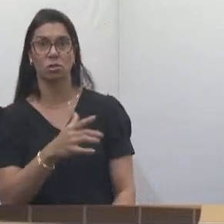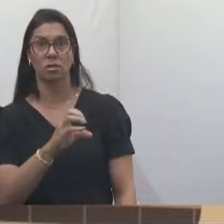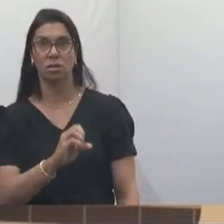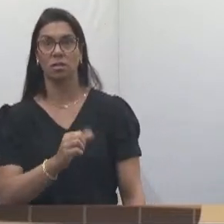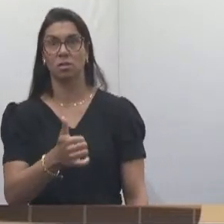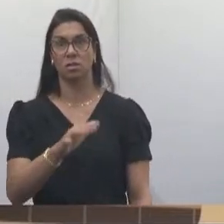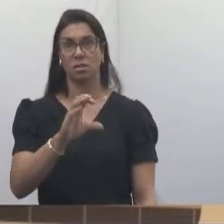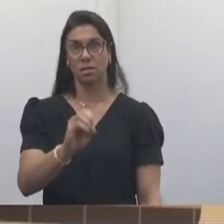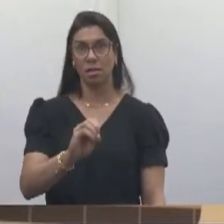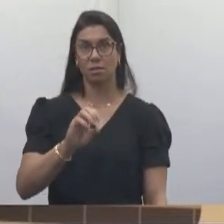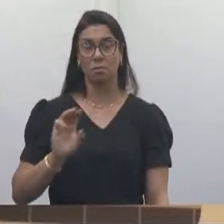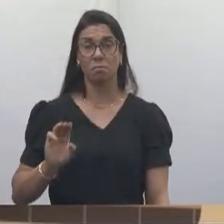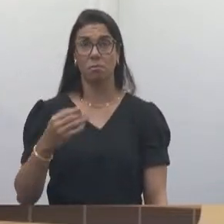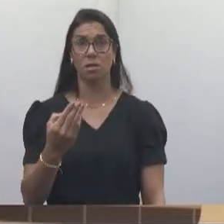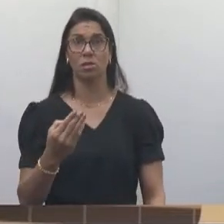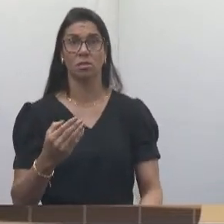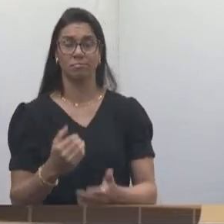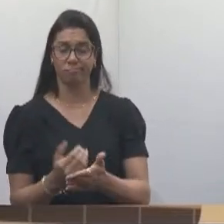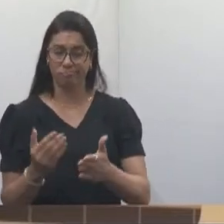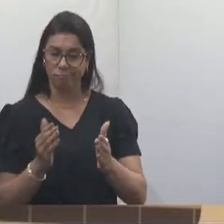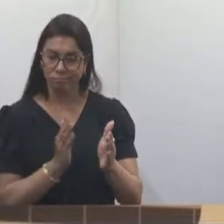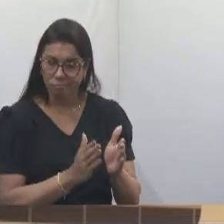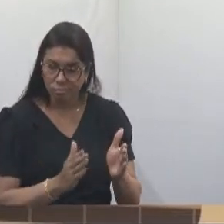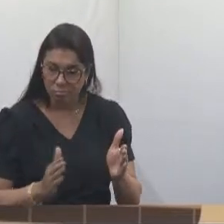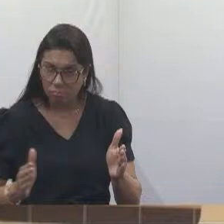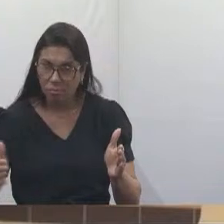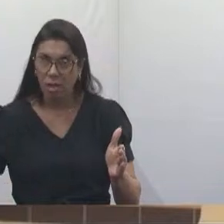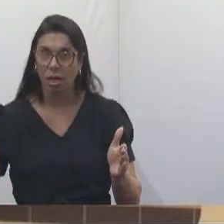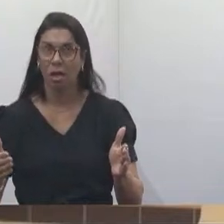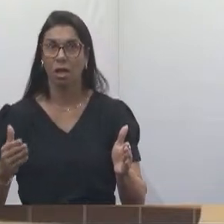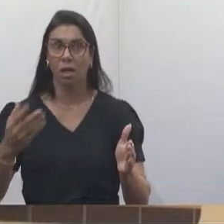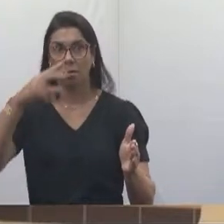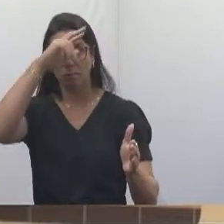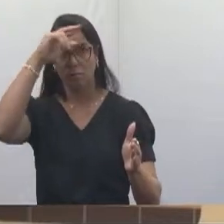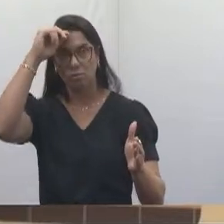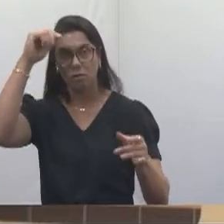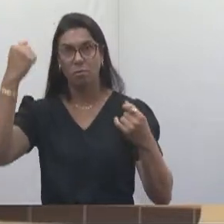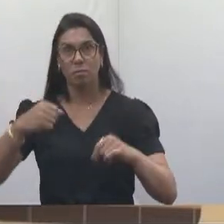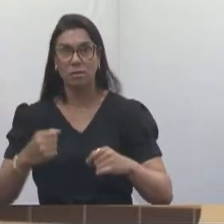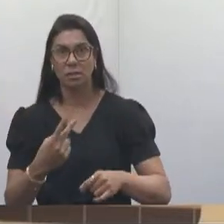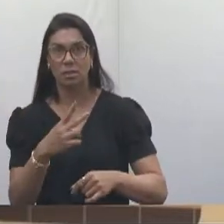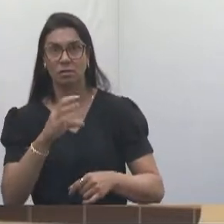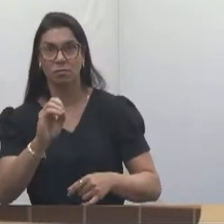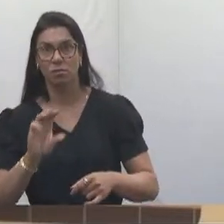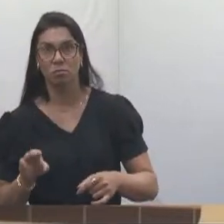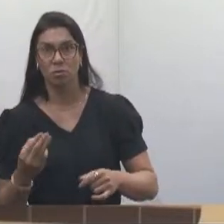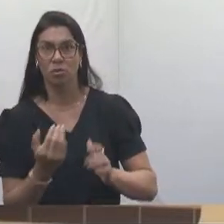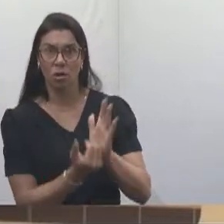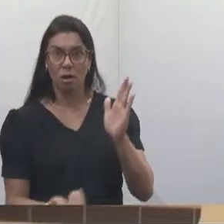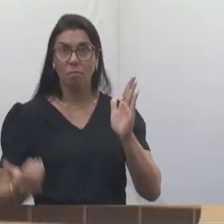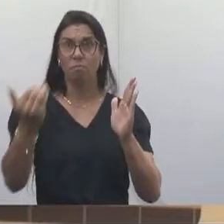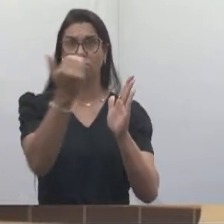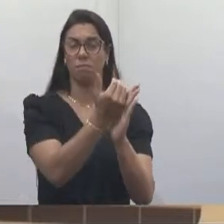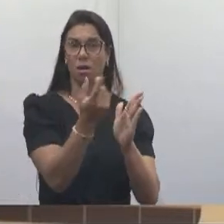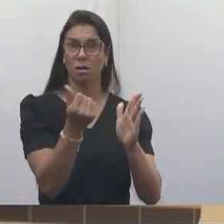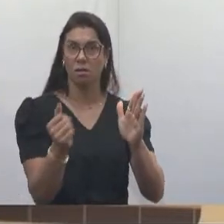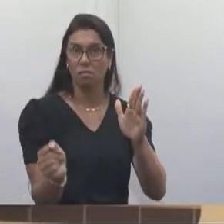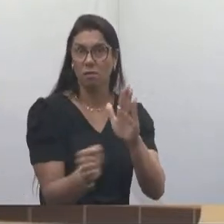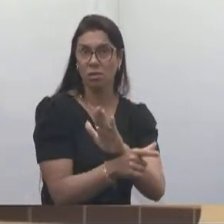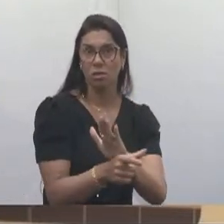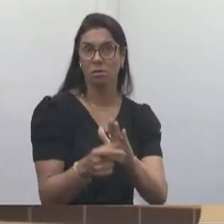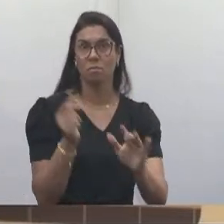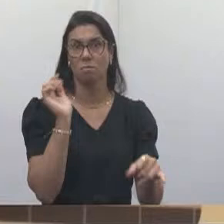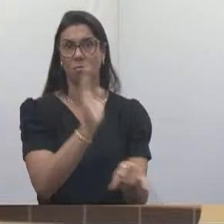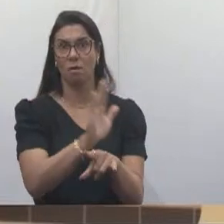a cada ano, o município tem que investir 20 milhões a mais na educação para dar conta do serviço,